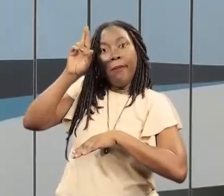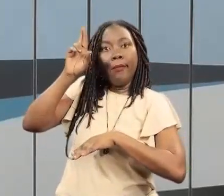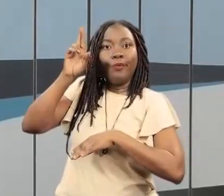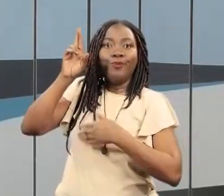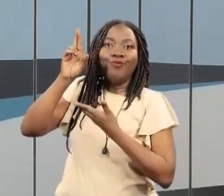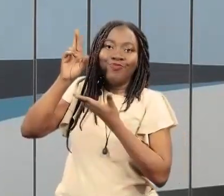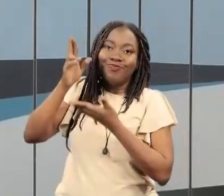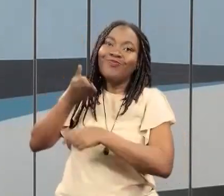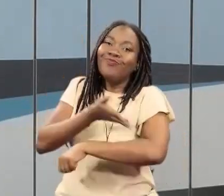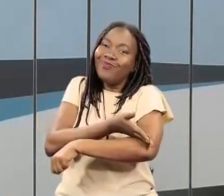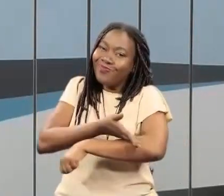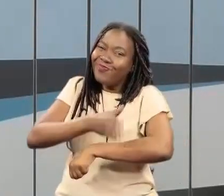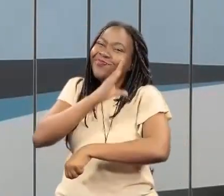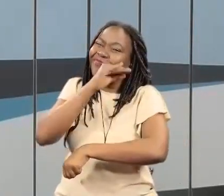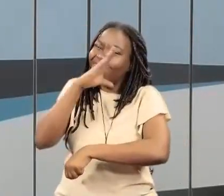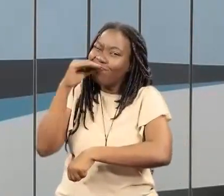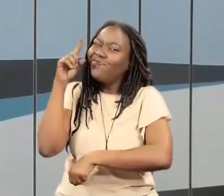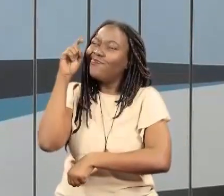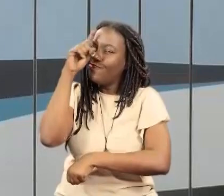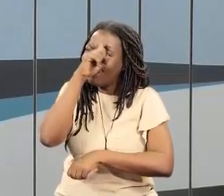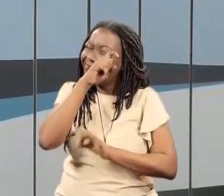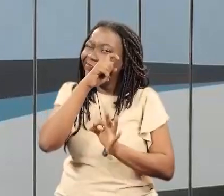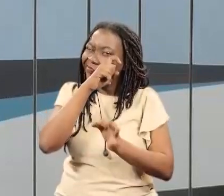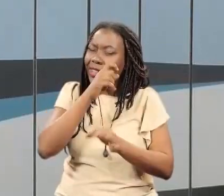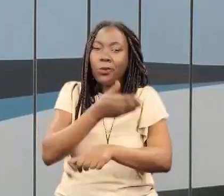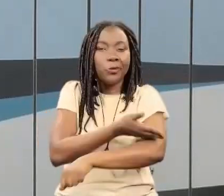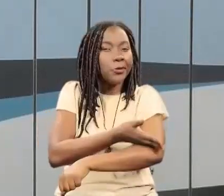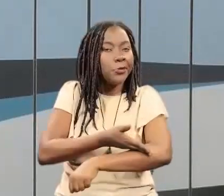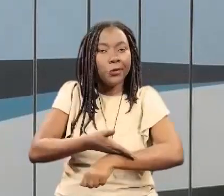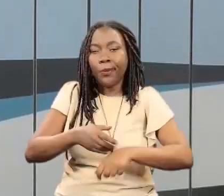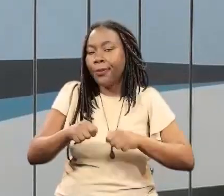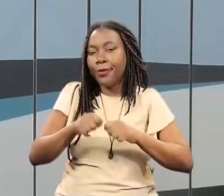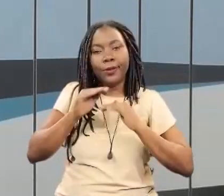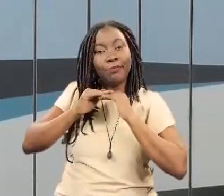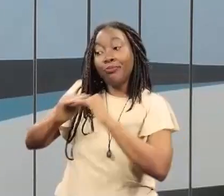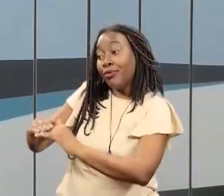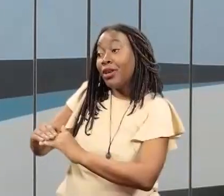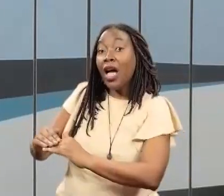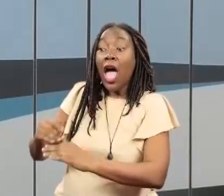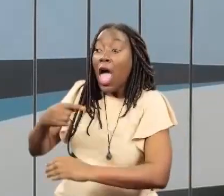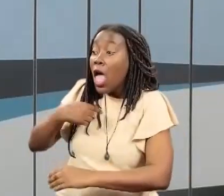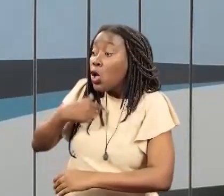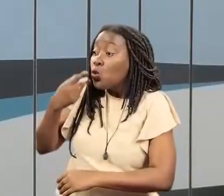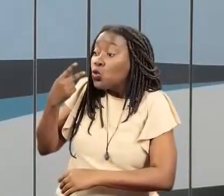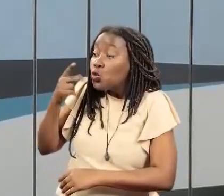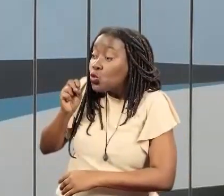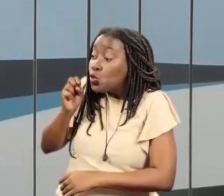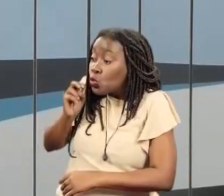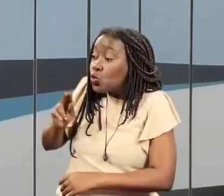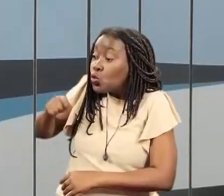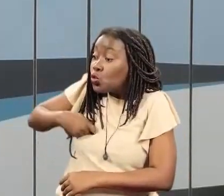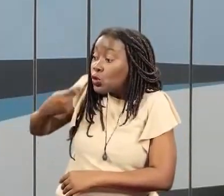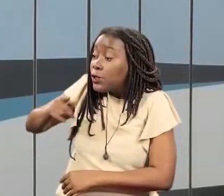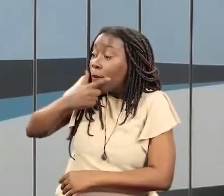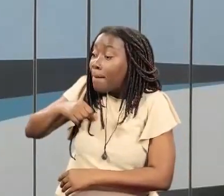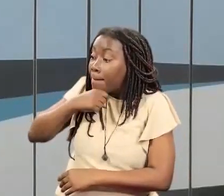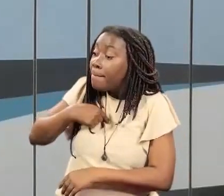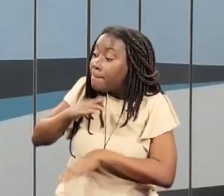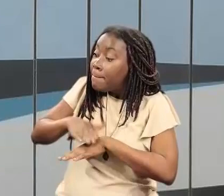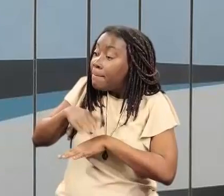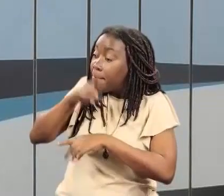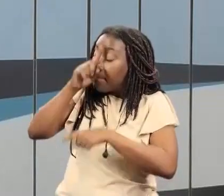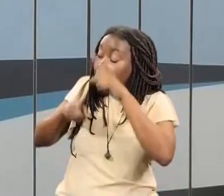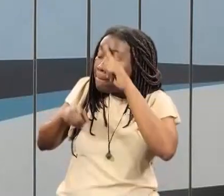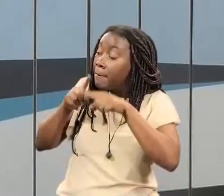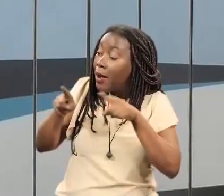adultos são complicados, né? Eles costumam realmente fazer isso com os filhos. Mas eu posso porque eu sou seu pai, eu sou sua mãe. Eu que mando no